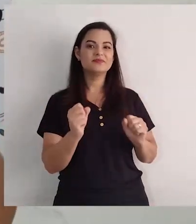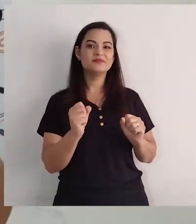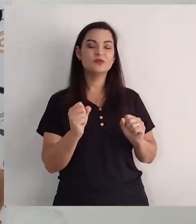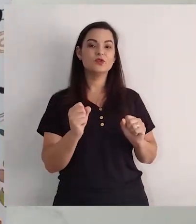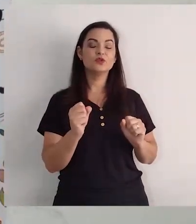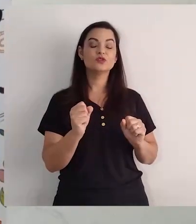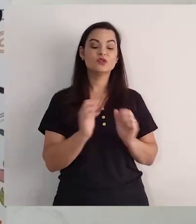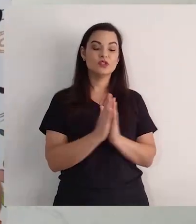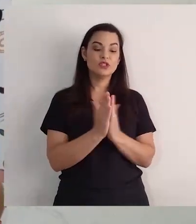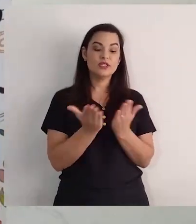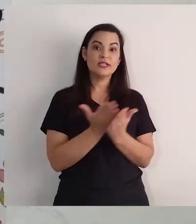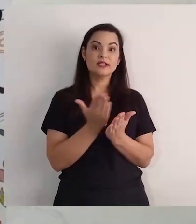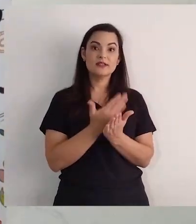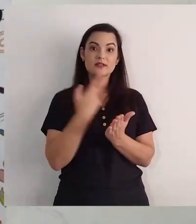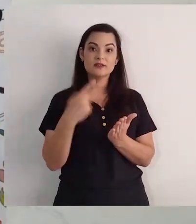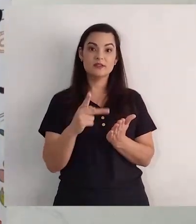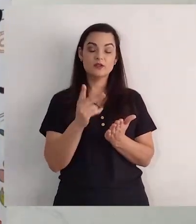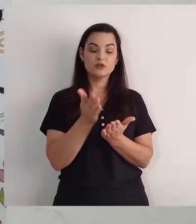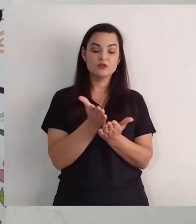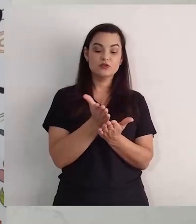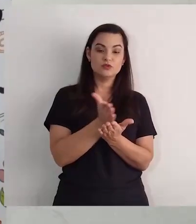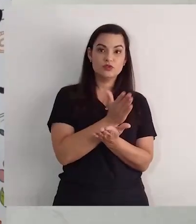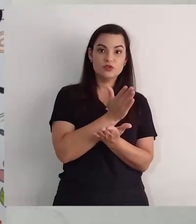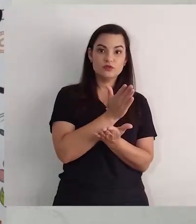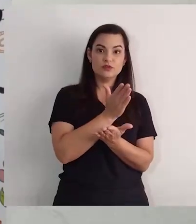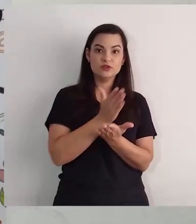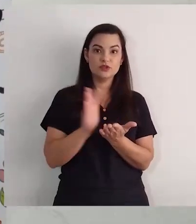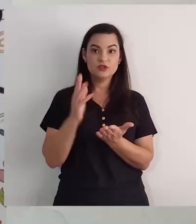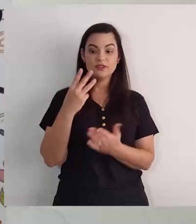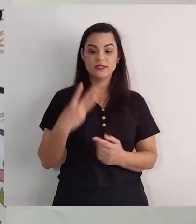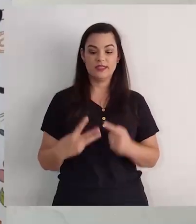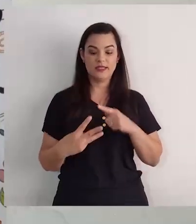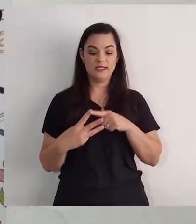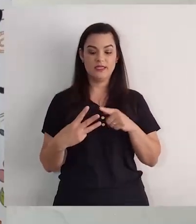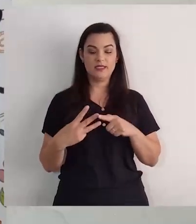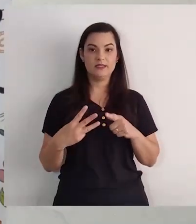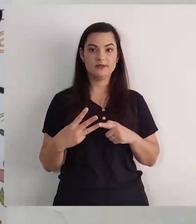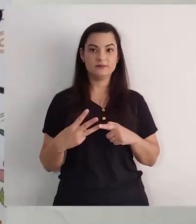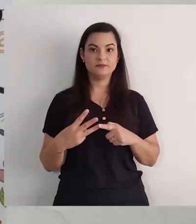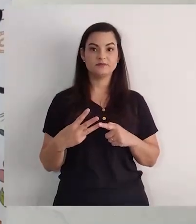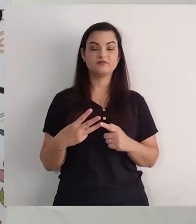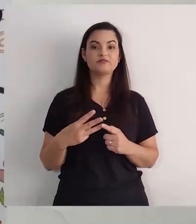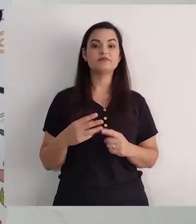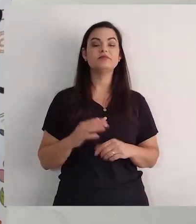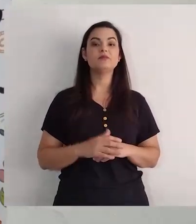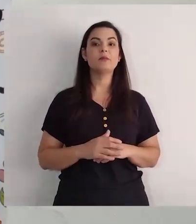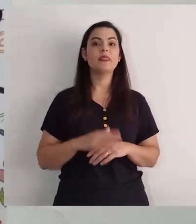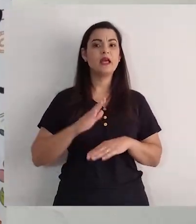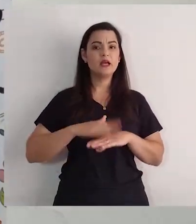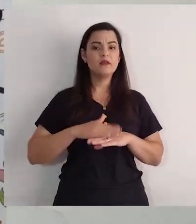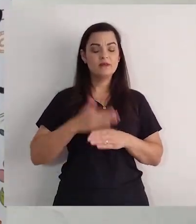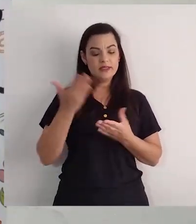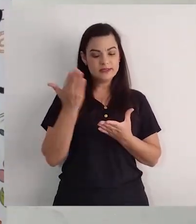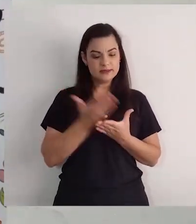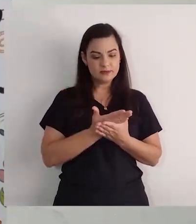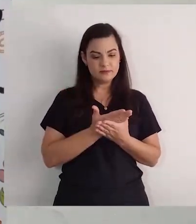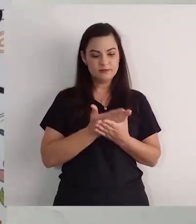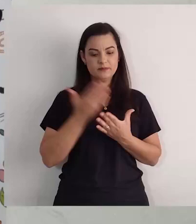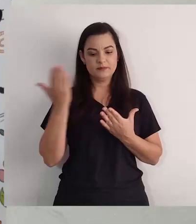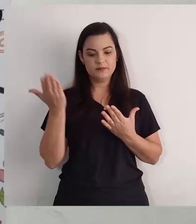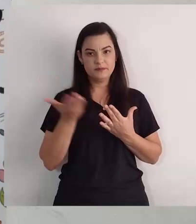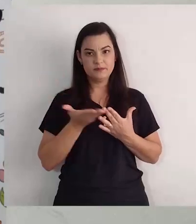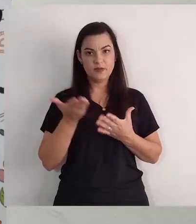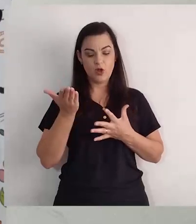possa dividir o seu caderno em 3 partes, uma folha, divide aí, marca, faz uma marcação, coloca